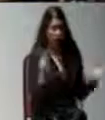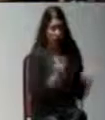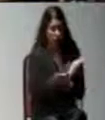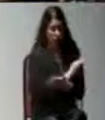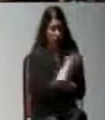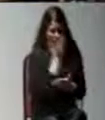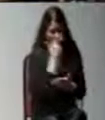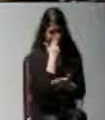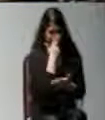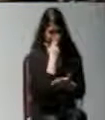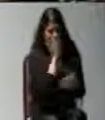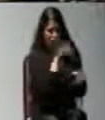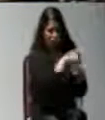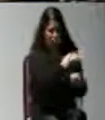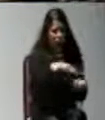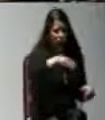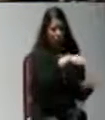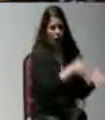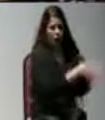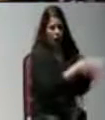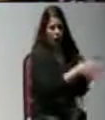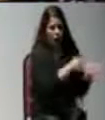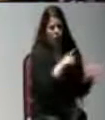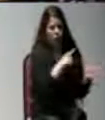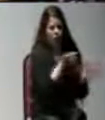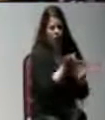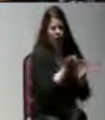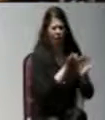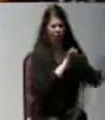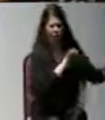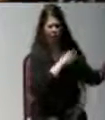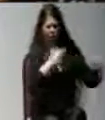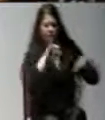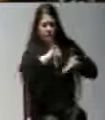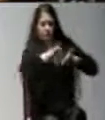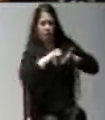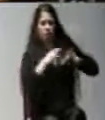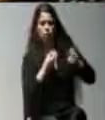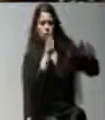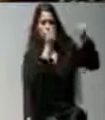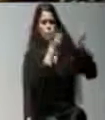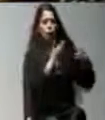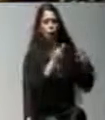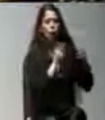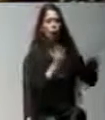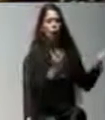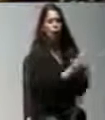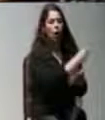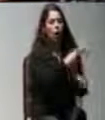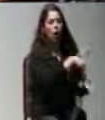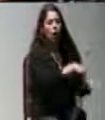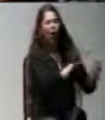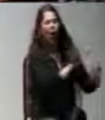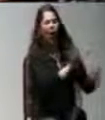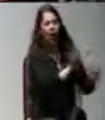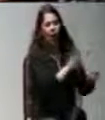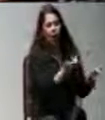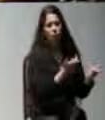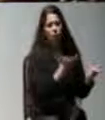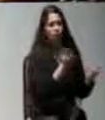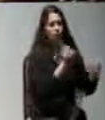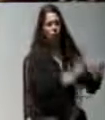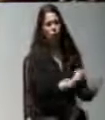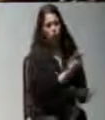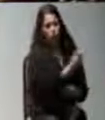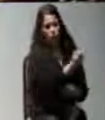áreas pobres, distantes dos centros hegemônicos, parece que aqueles que lá estão são menos precários, menos atingidos. Da